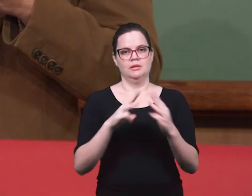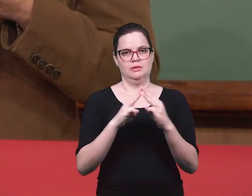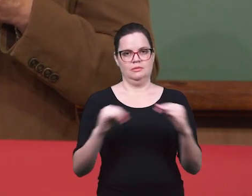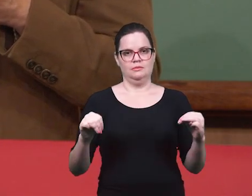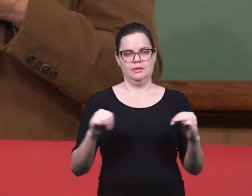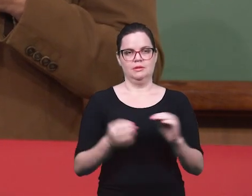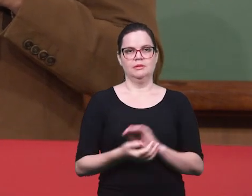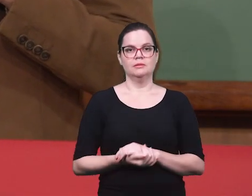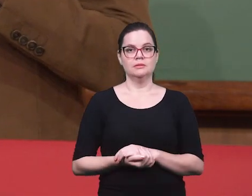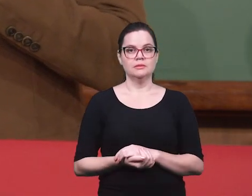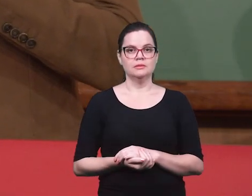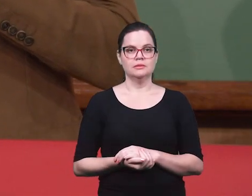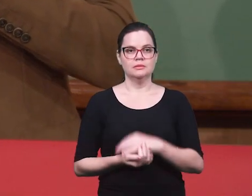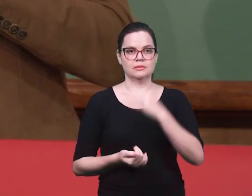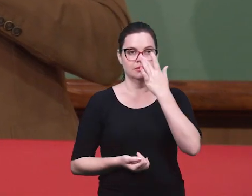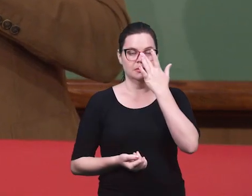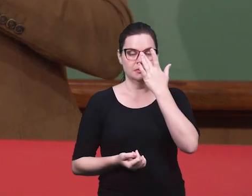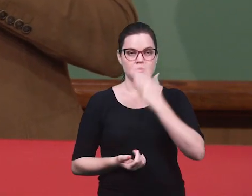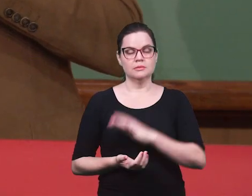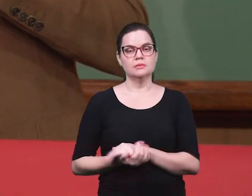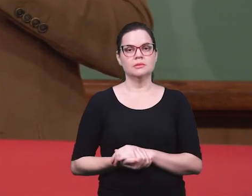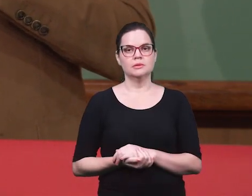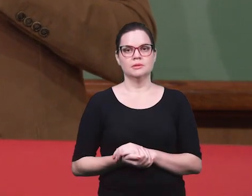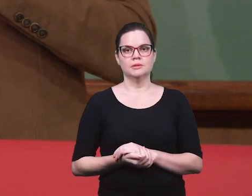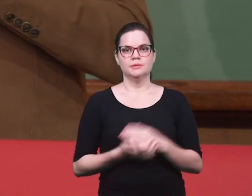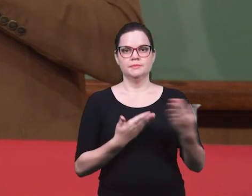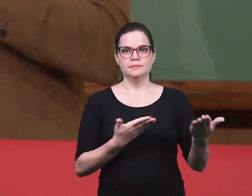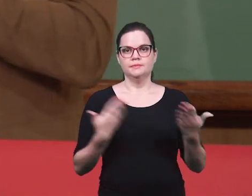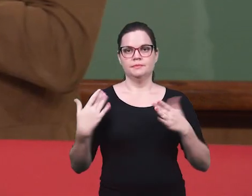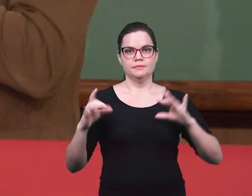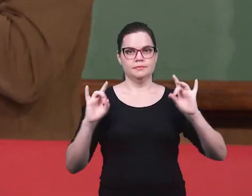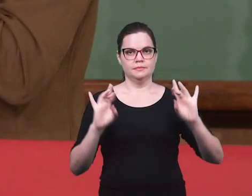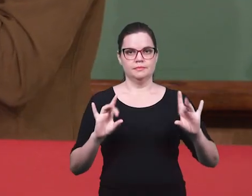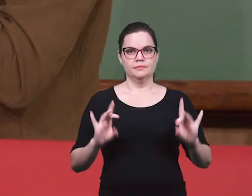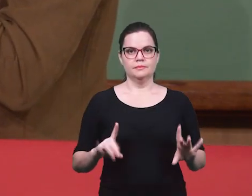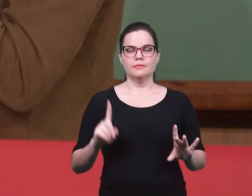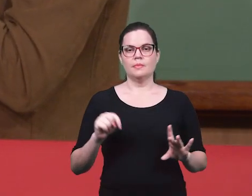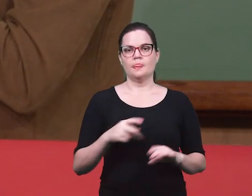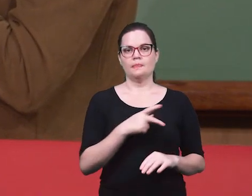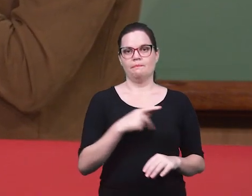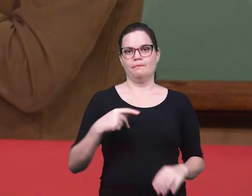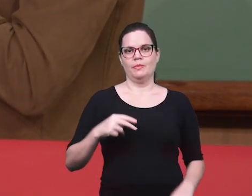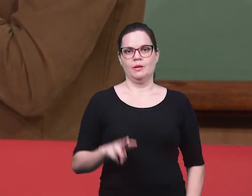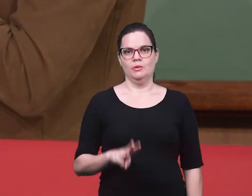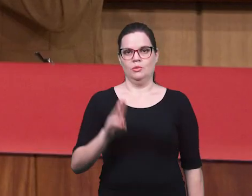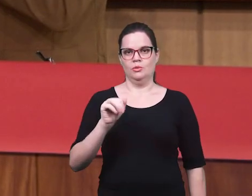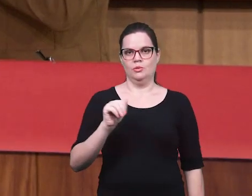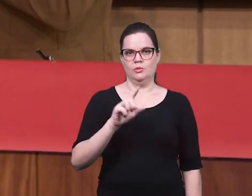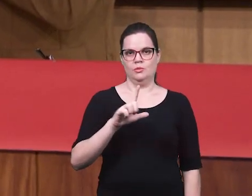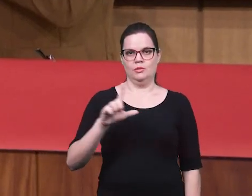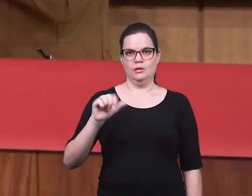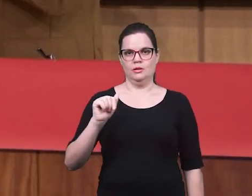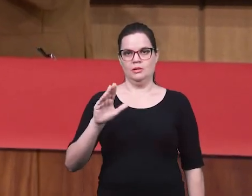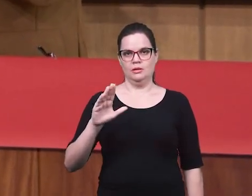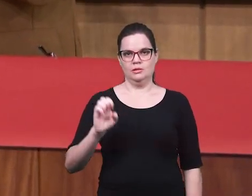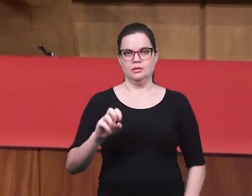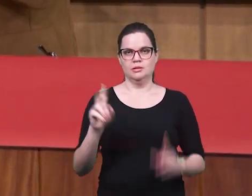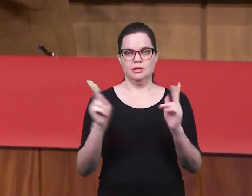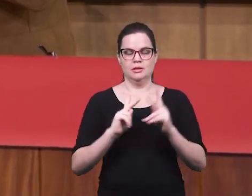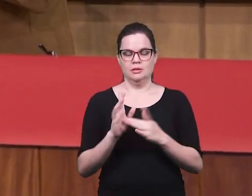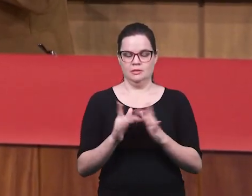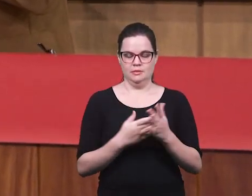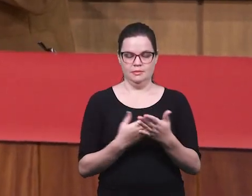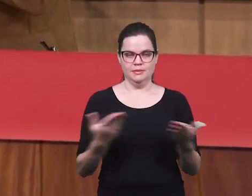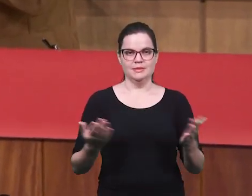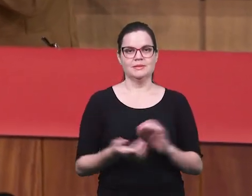respeito dessa doutrina. E esse convidado especial de hoje é o pastor Wallace Rossetti. Pastor Wallace, venha para cá. Pai do Senhor